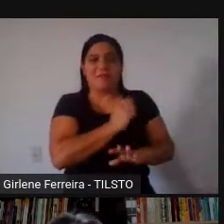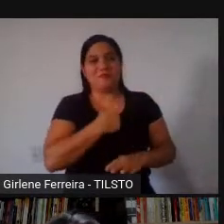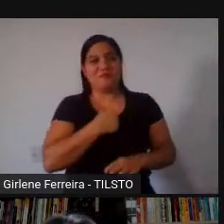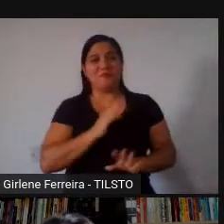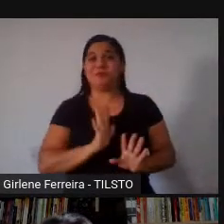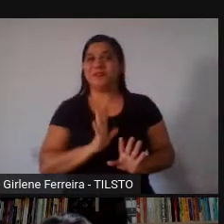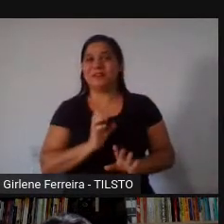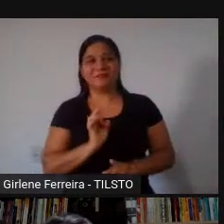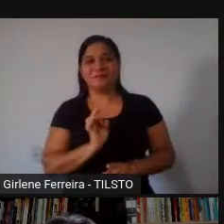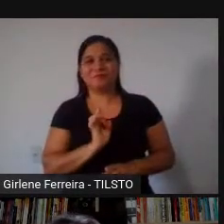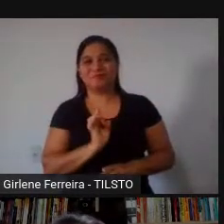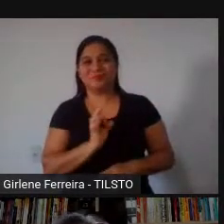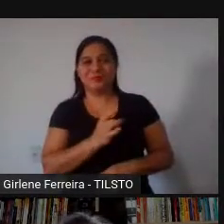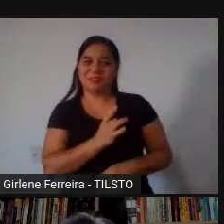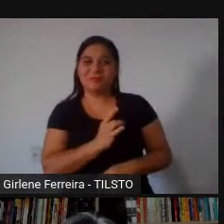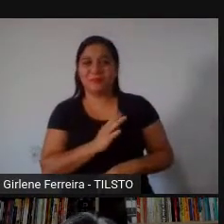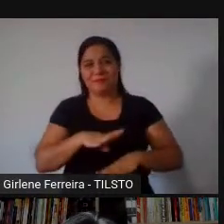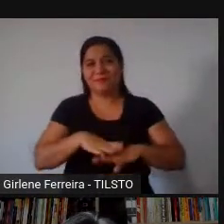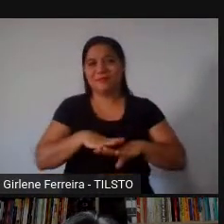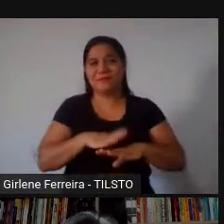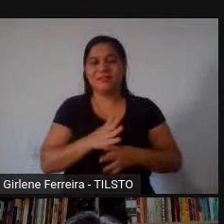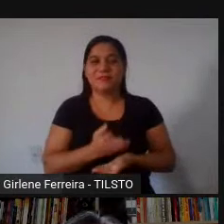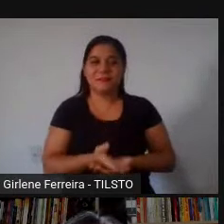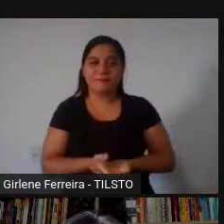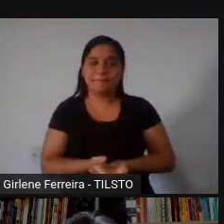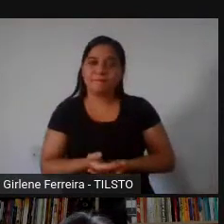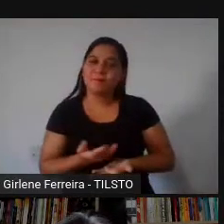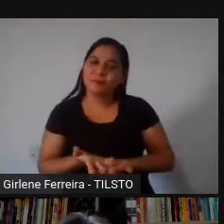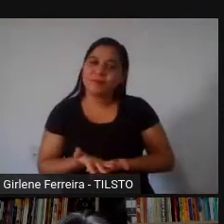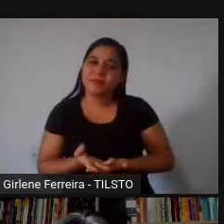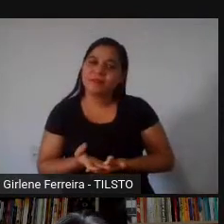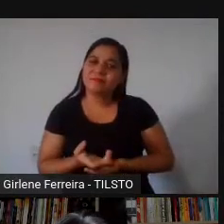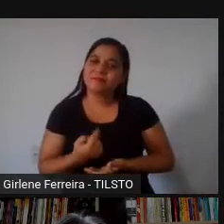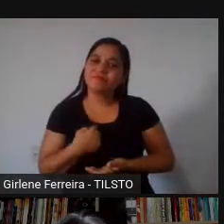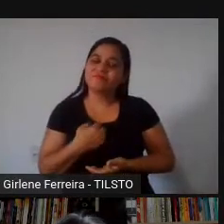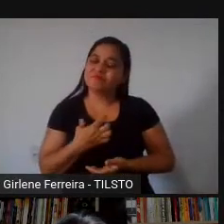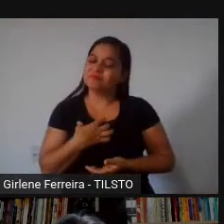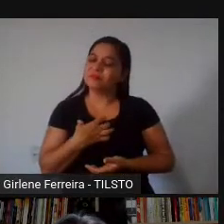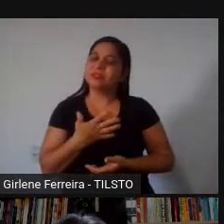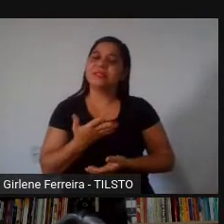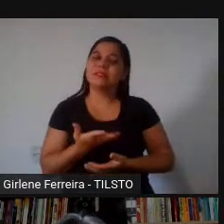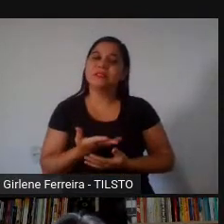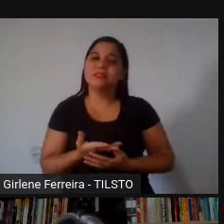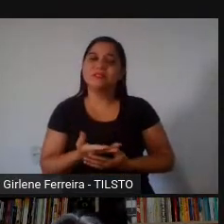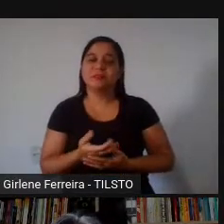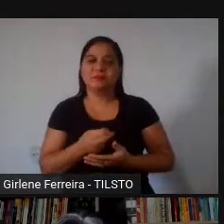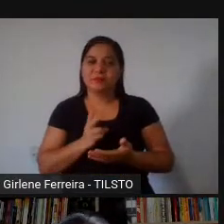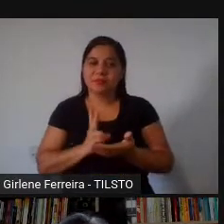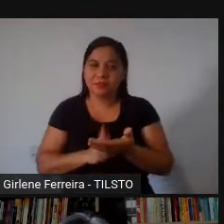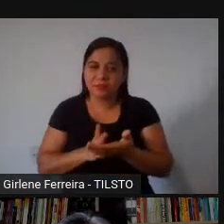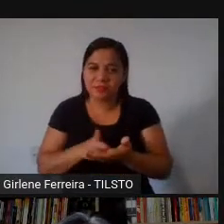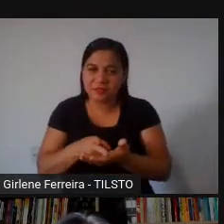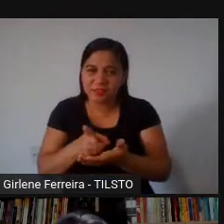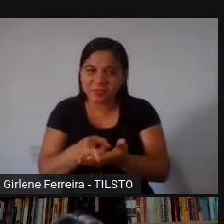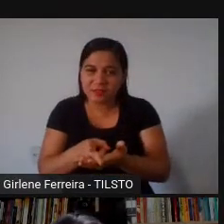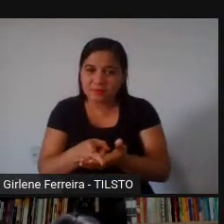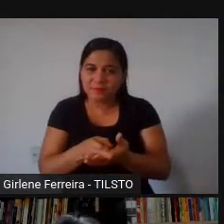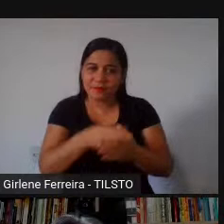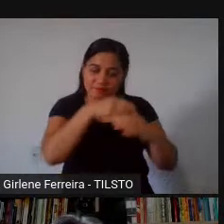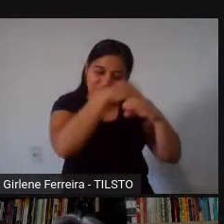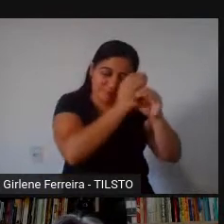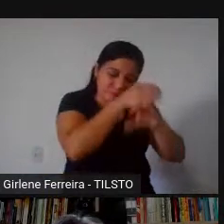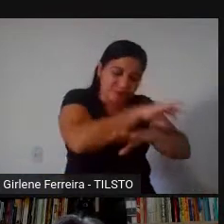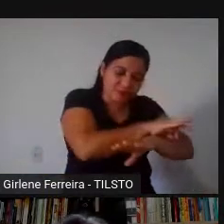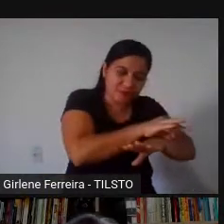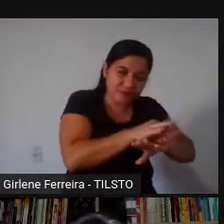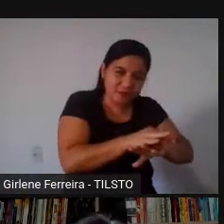Então eu entendo assim, que então, você está se sentindo que você está seguindo um caminho da engenharia civil, né, no